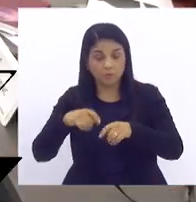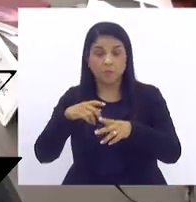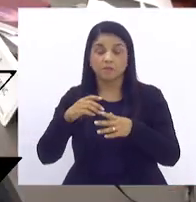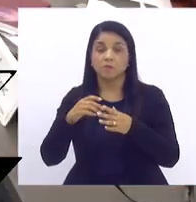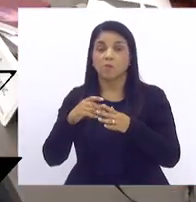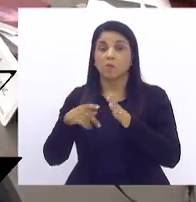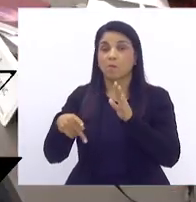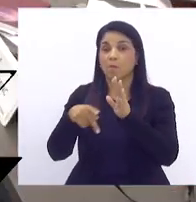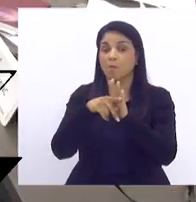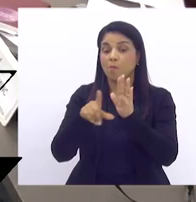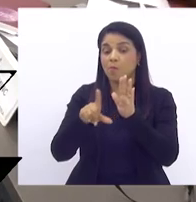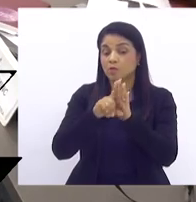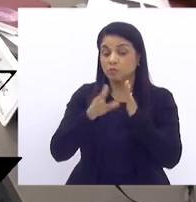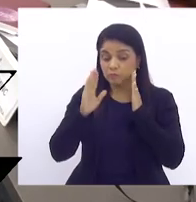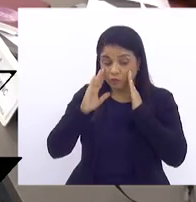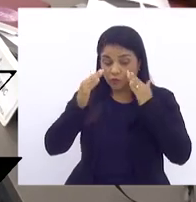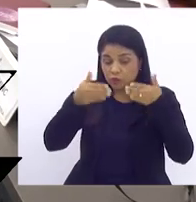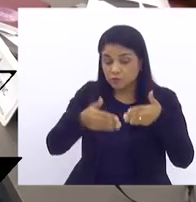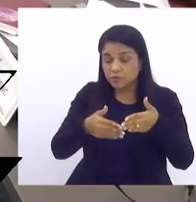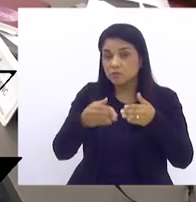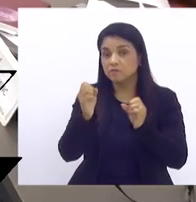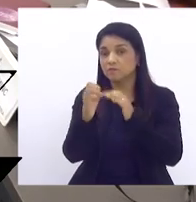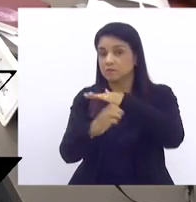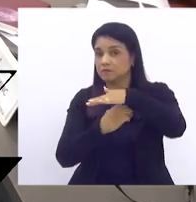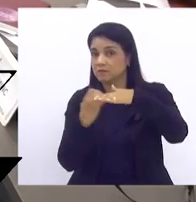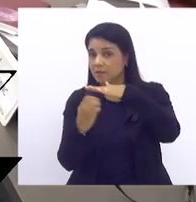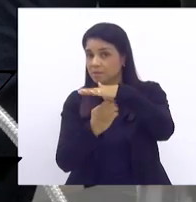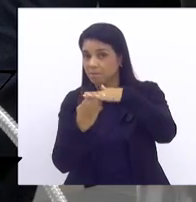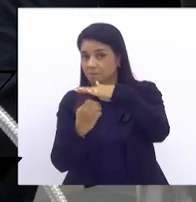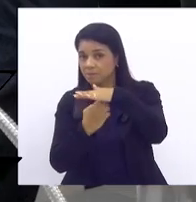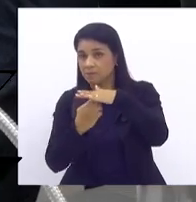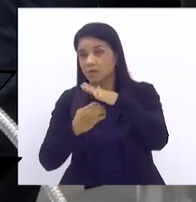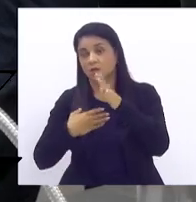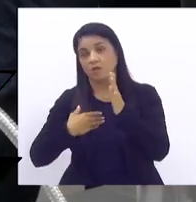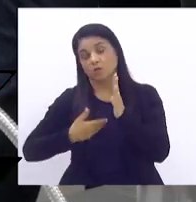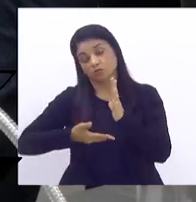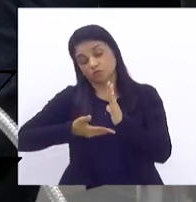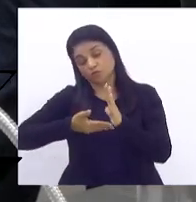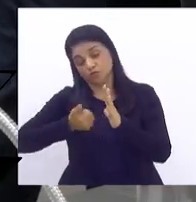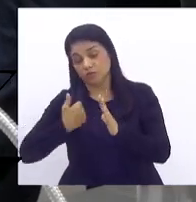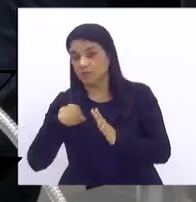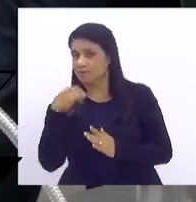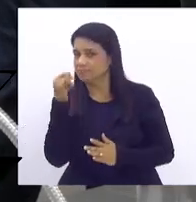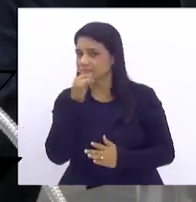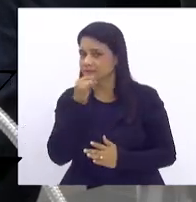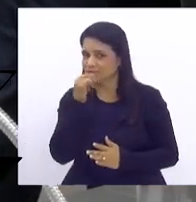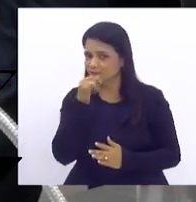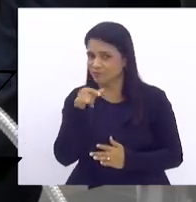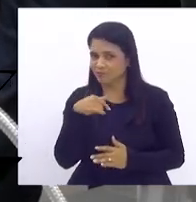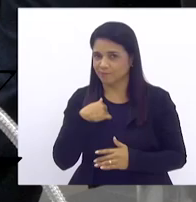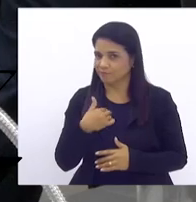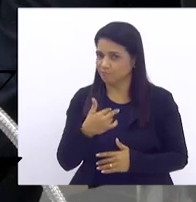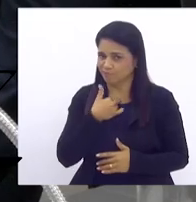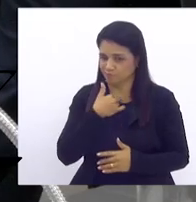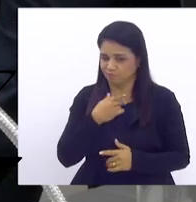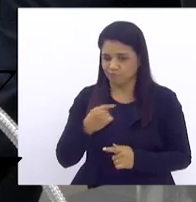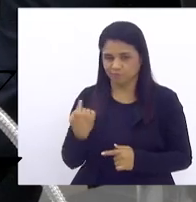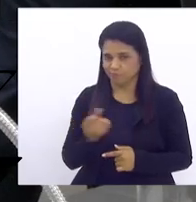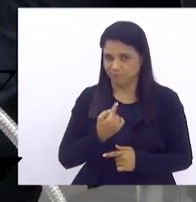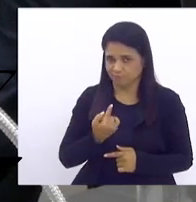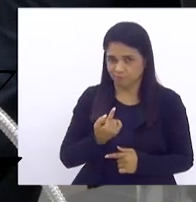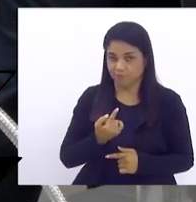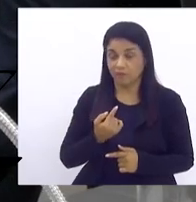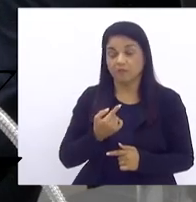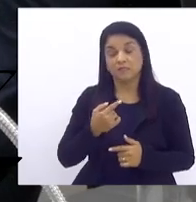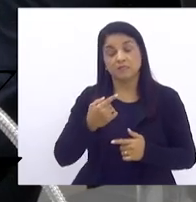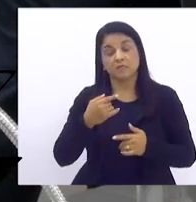sobre serviços concessionados, eu tiraria a energia elétrica, a gente não pode fazer, e talvez seja o cerne da discussão do